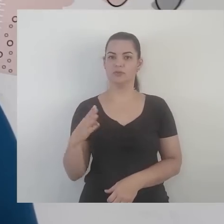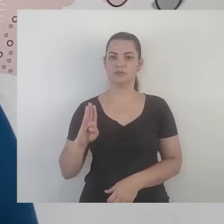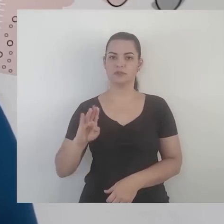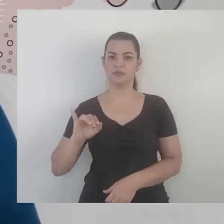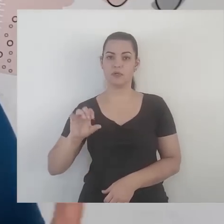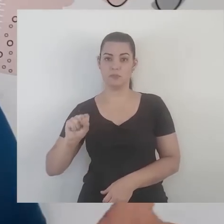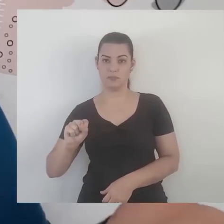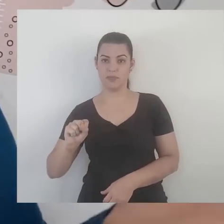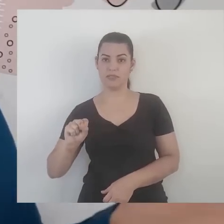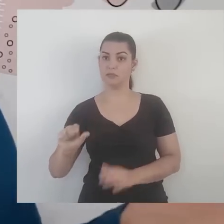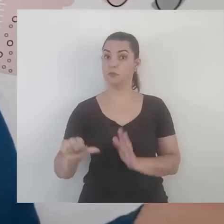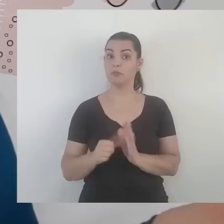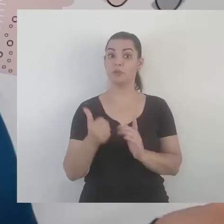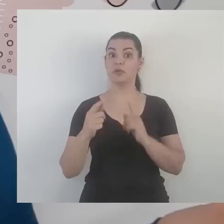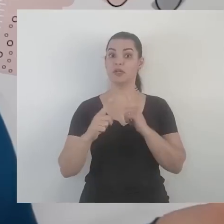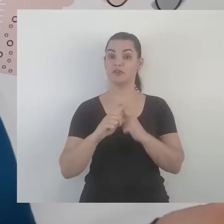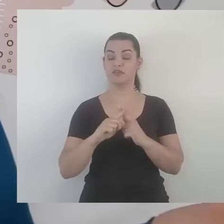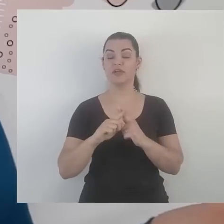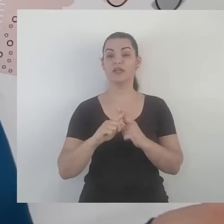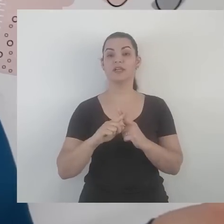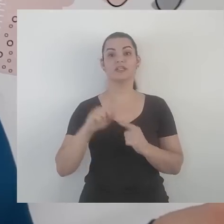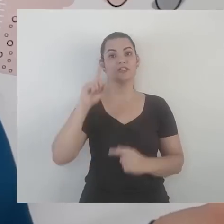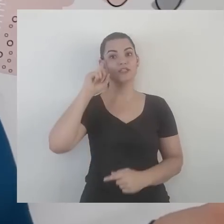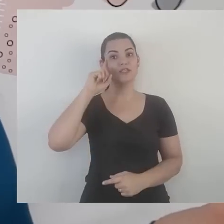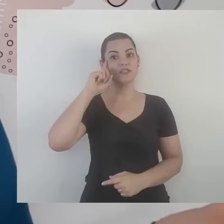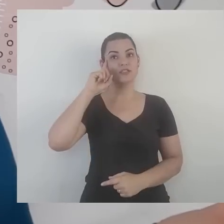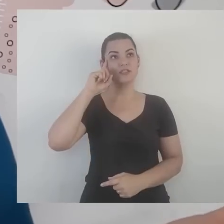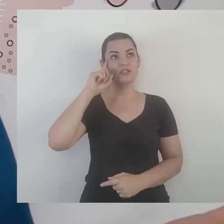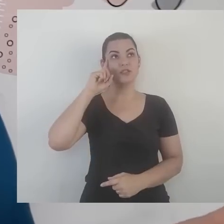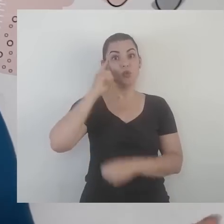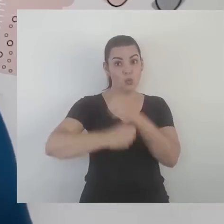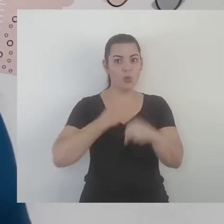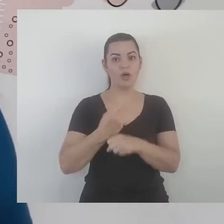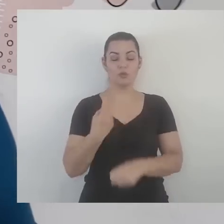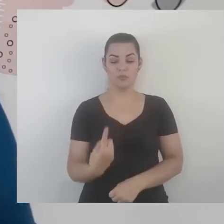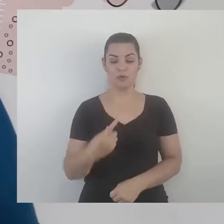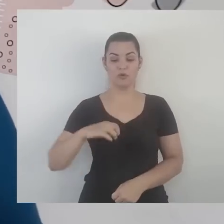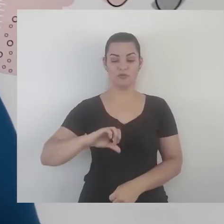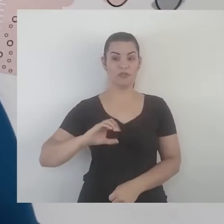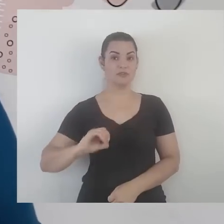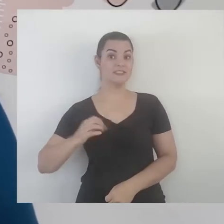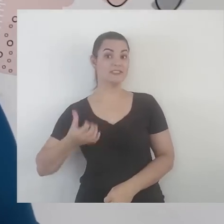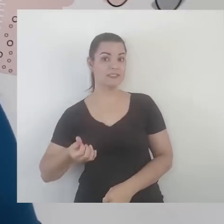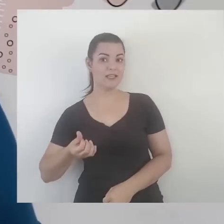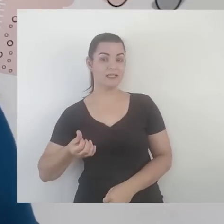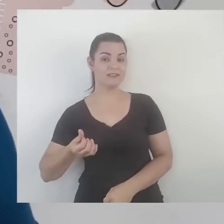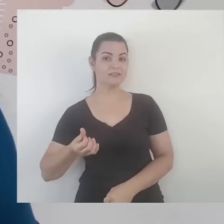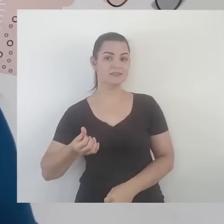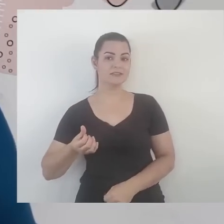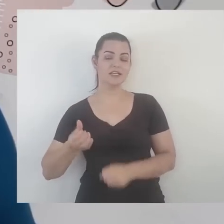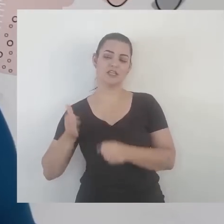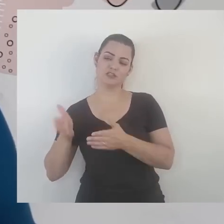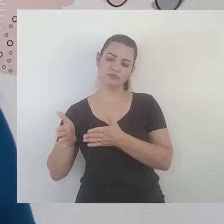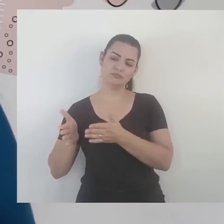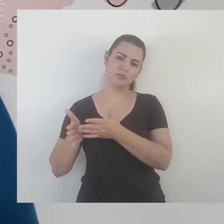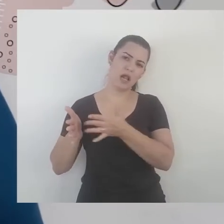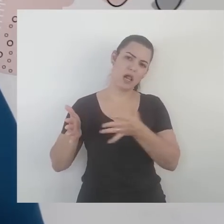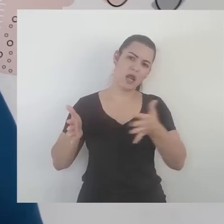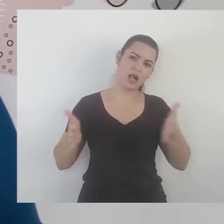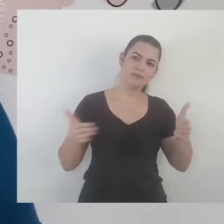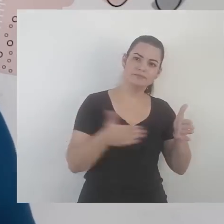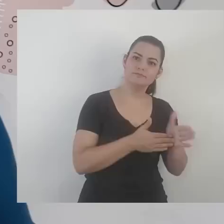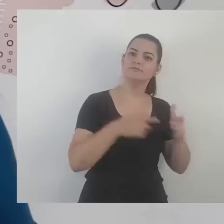1906. Quanto tempo faz que isso aconteceu? Então, primeiro a ideia das pipas